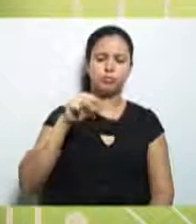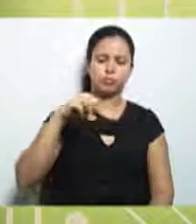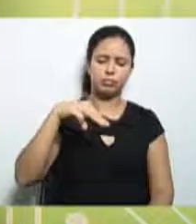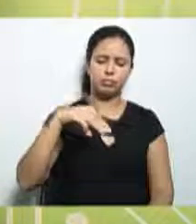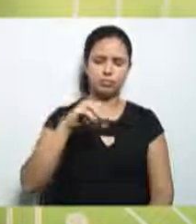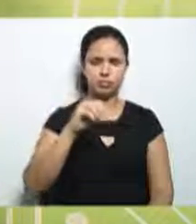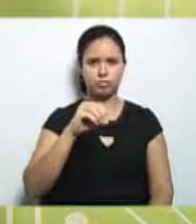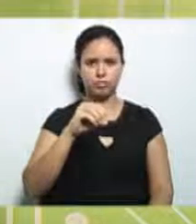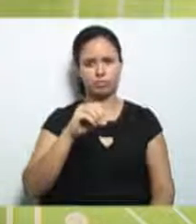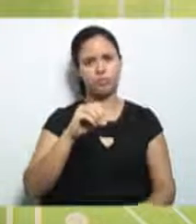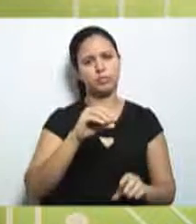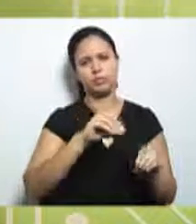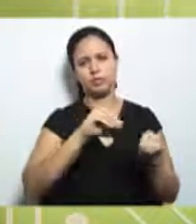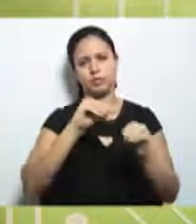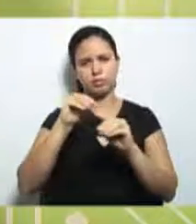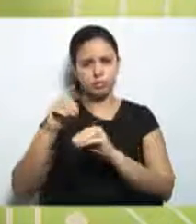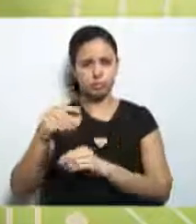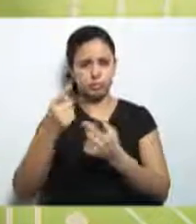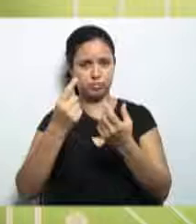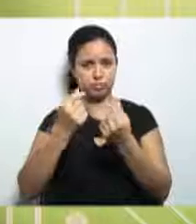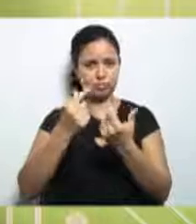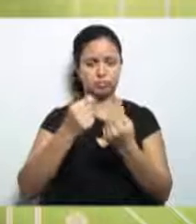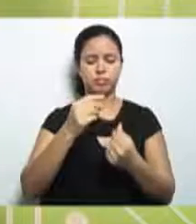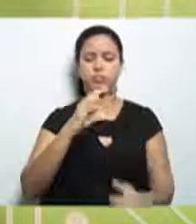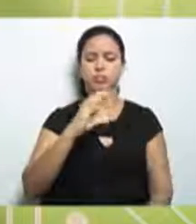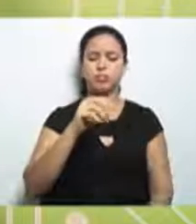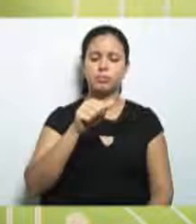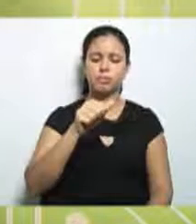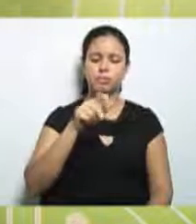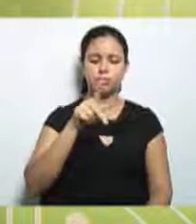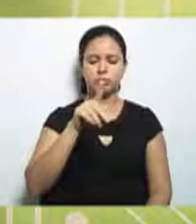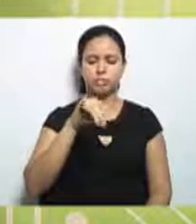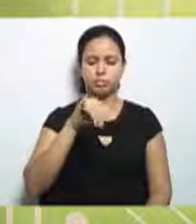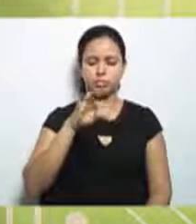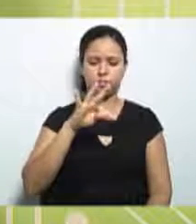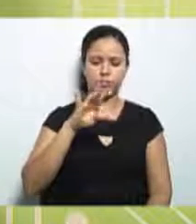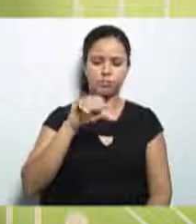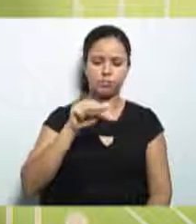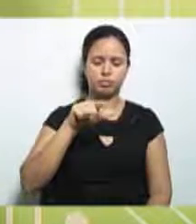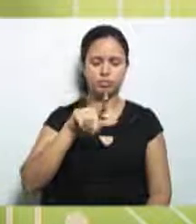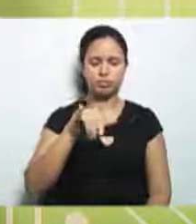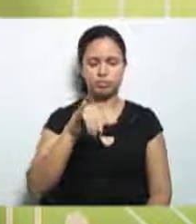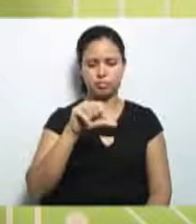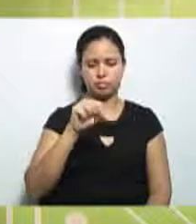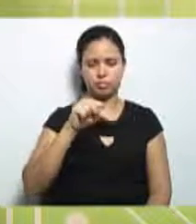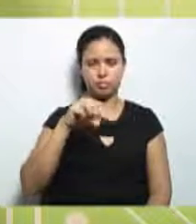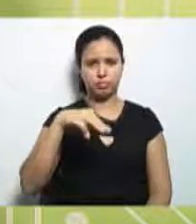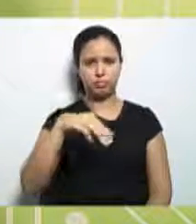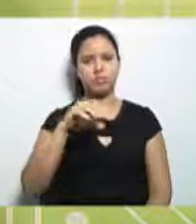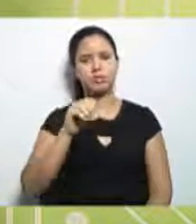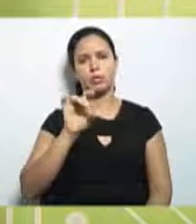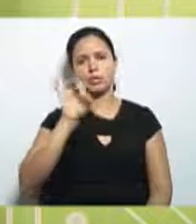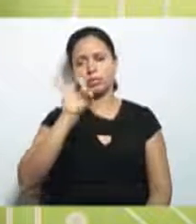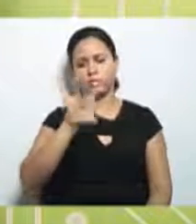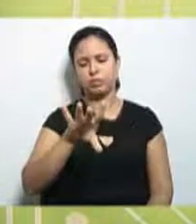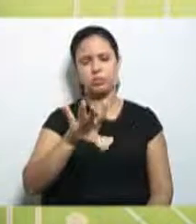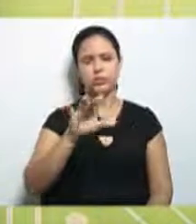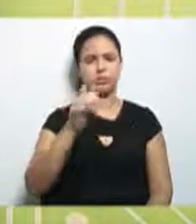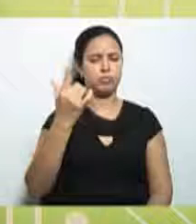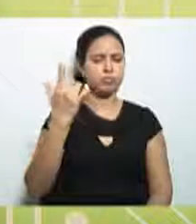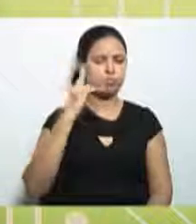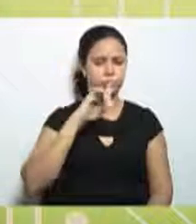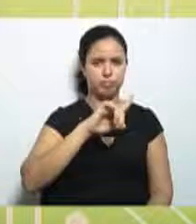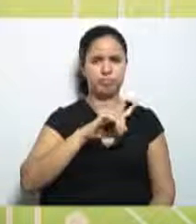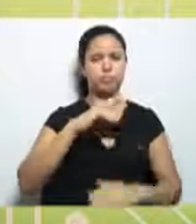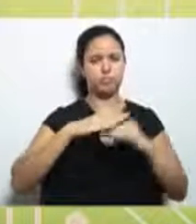suas ferramentas, o patrão fornece as ferramentas e o trabalho, e ele leva apenas a sua capacidade